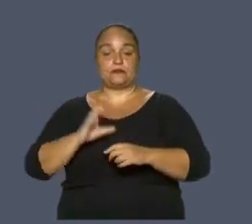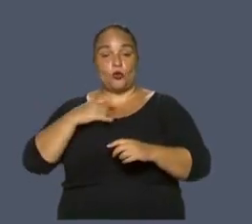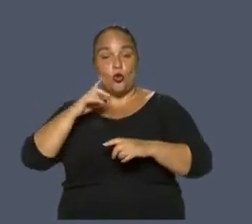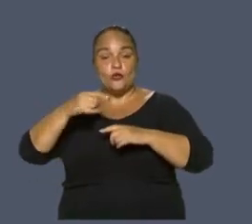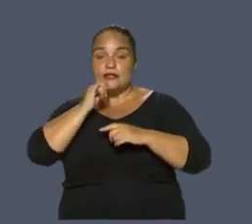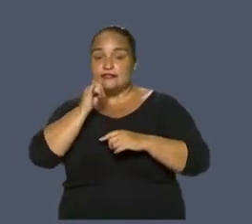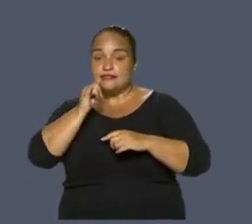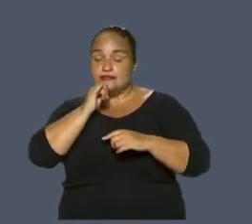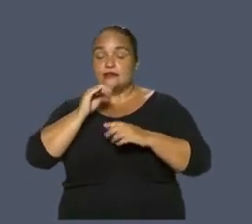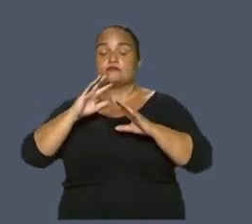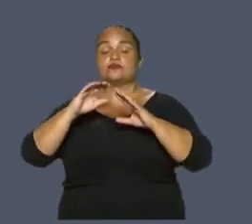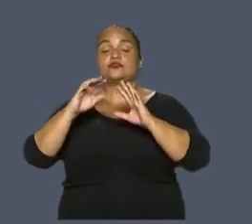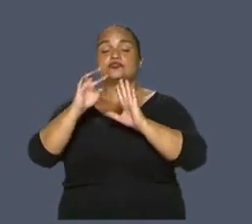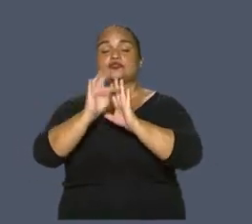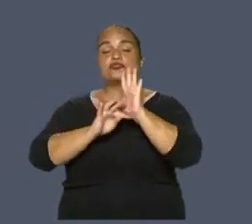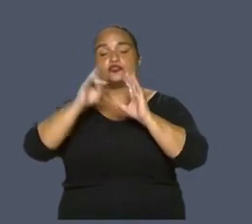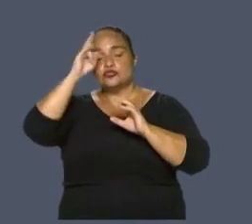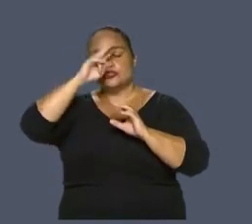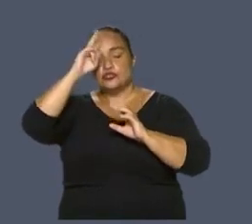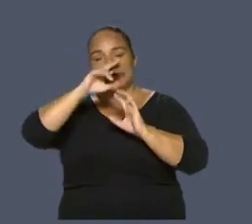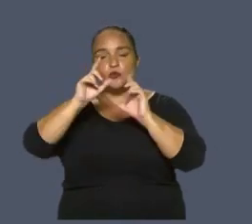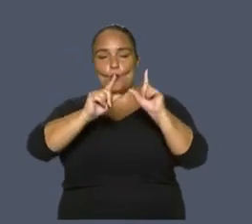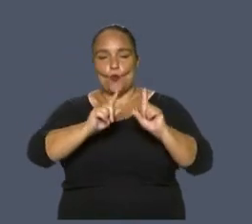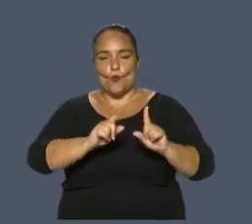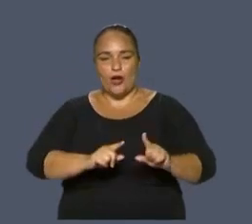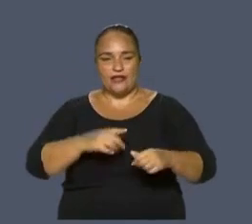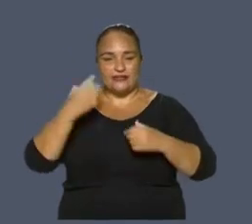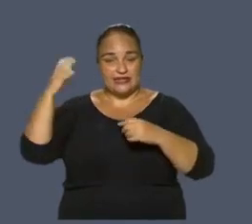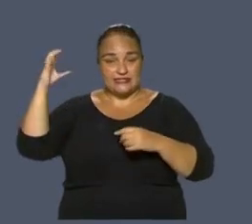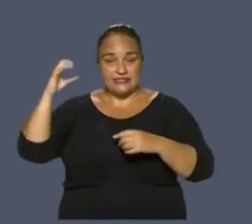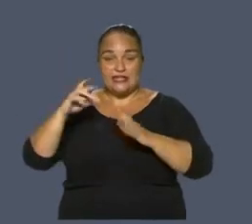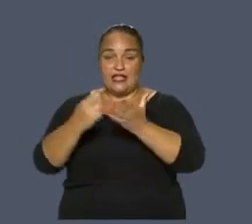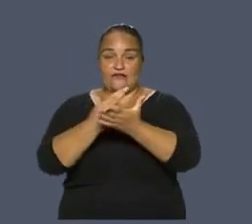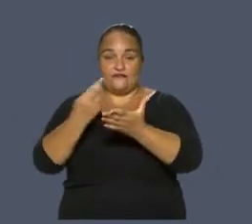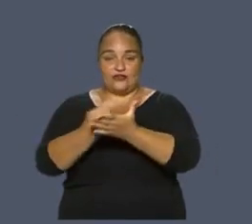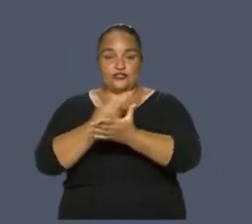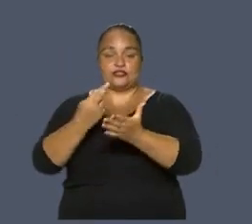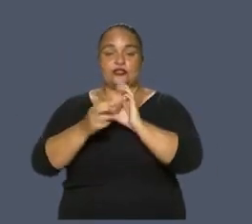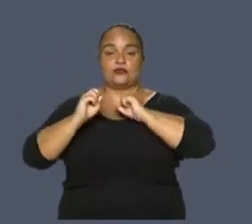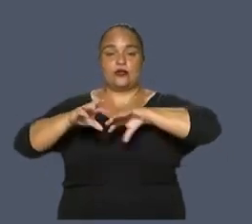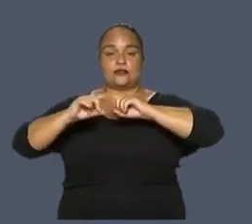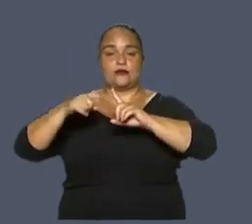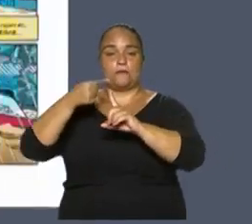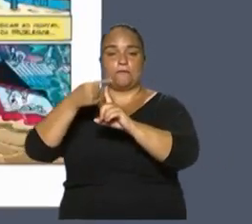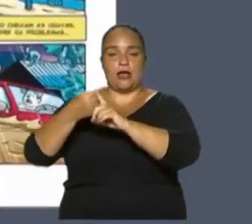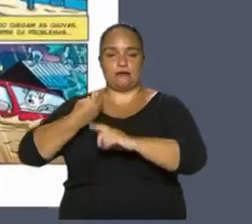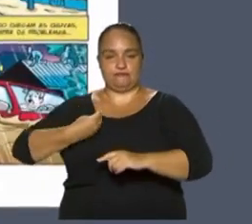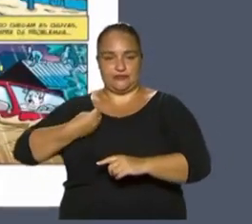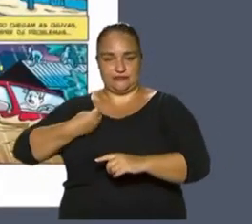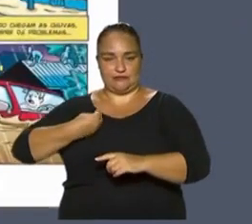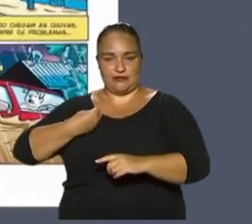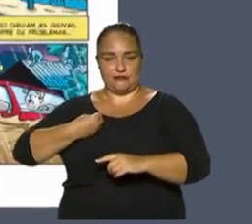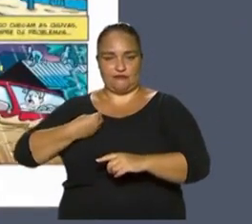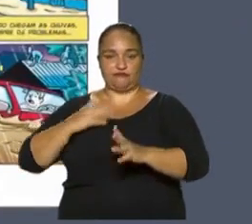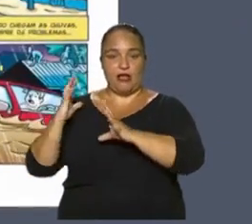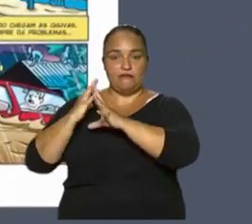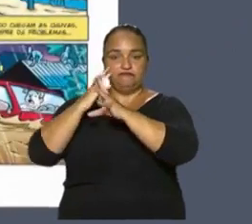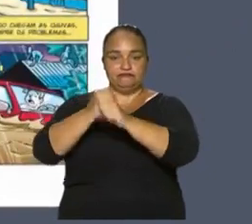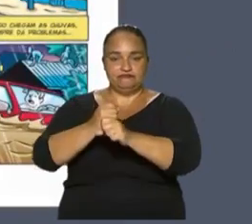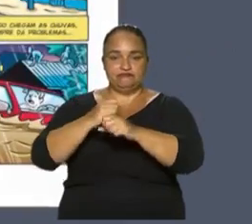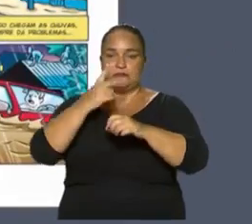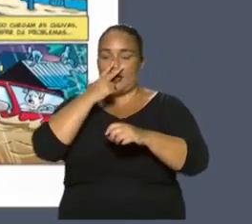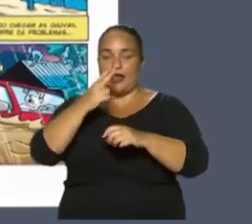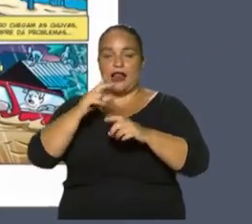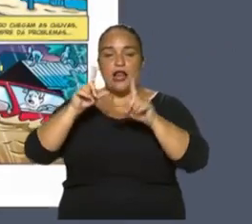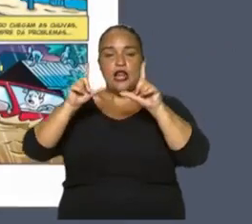de histórias em quadrinhos a serviço da ciência é a revista Educação Mais Participação, uma equação para a redução